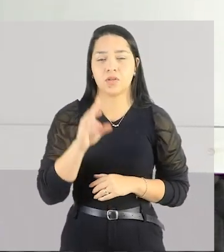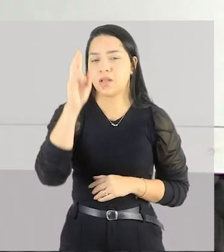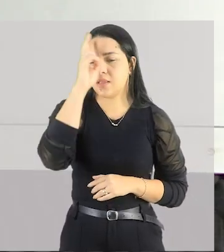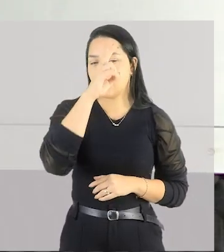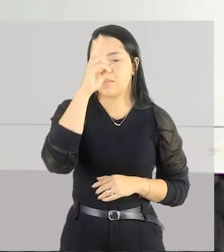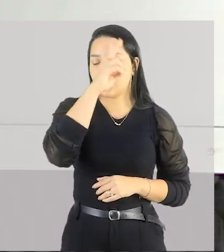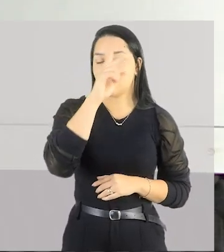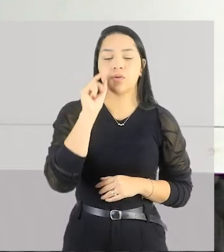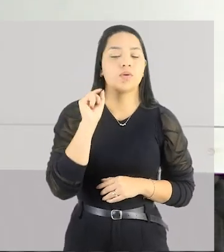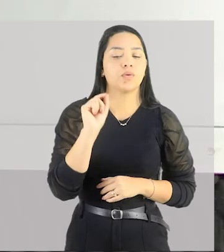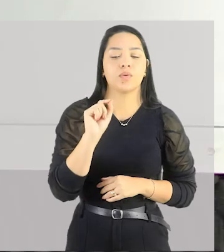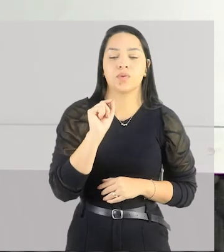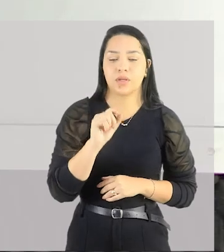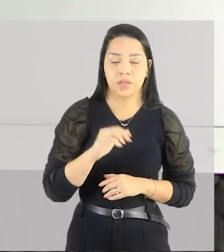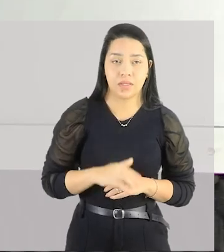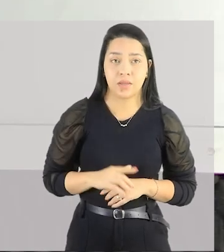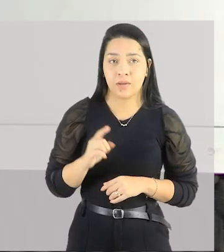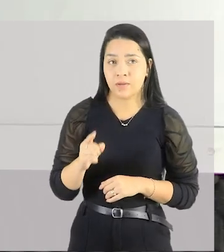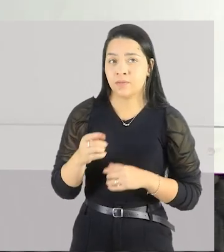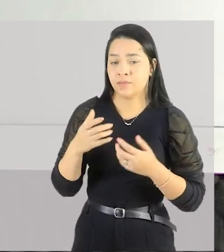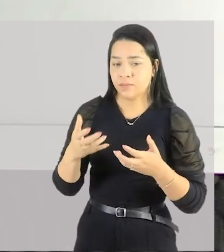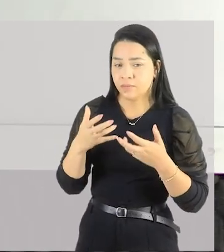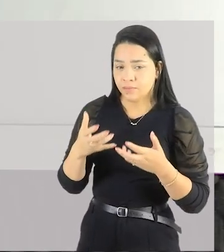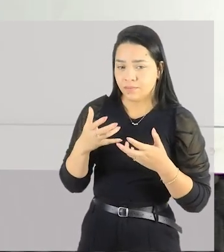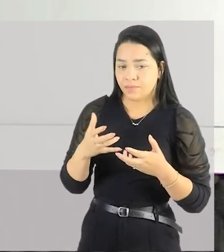o seguinte, né, turma? Que ele quer